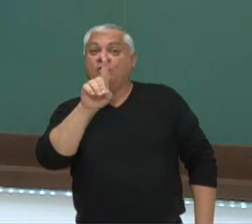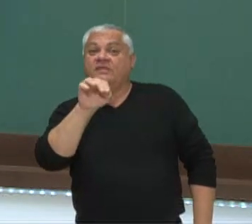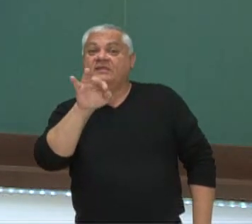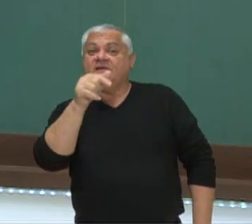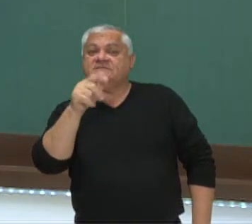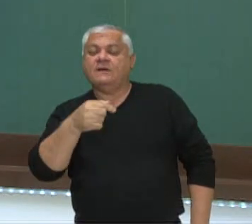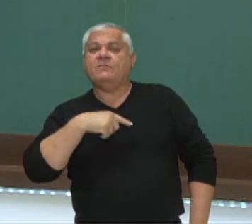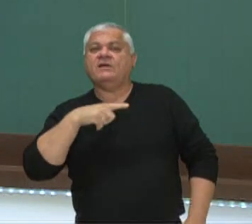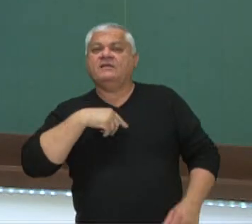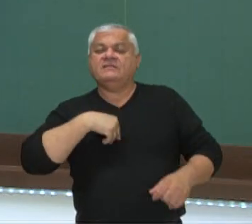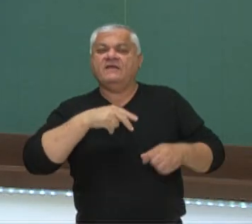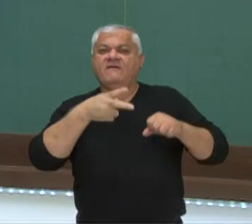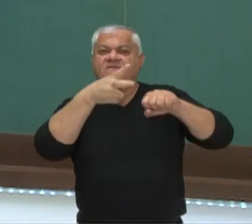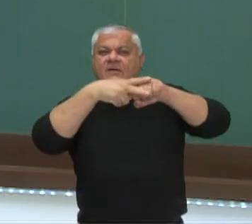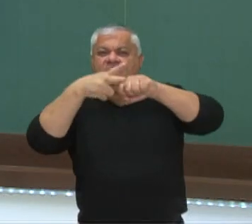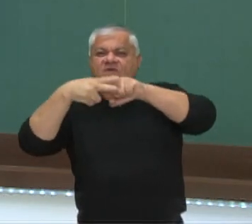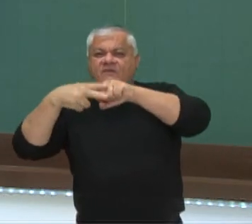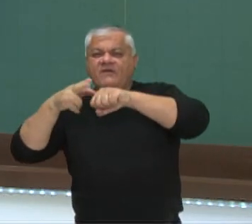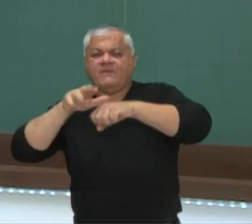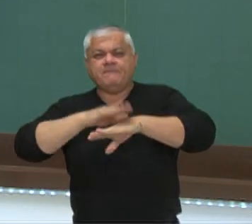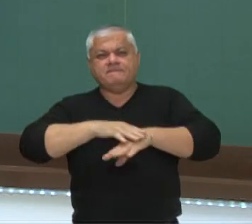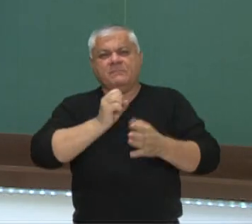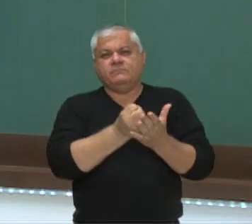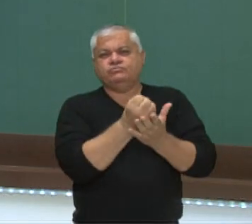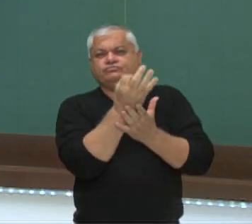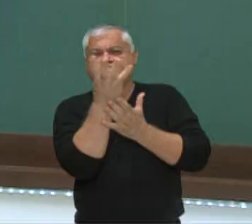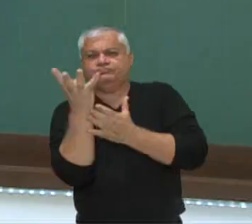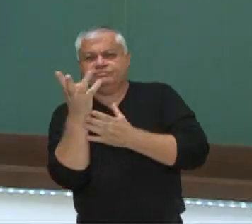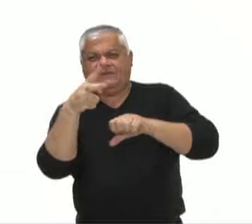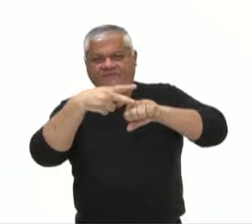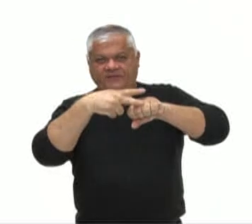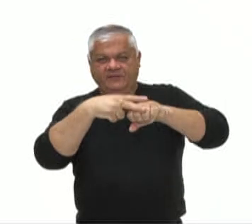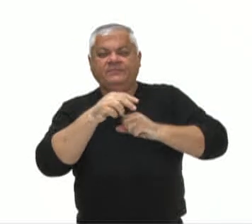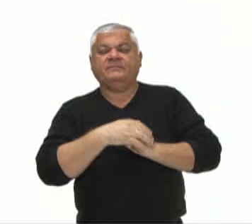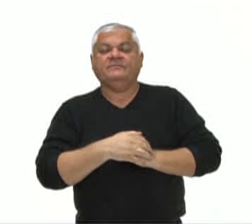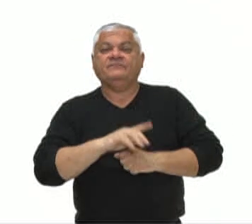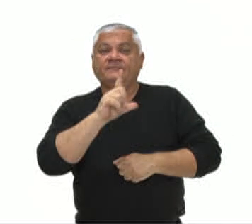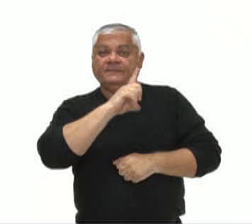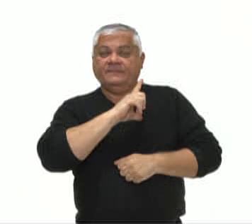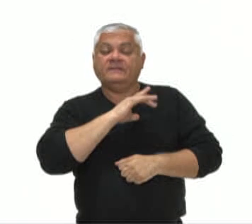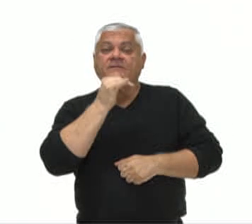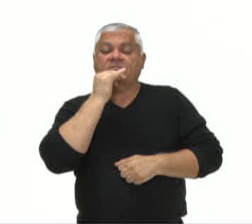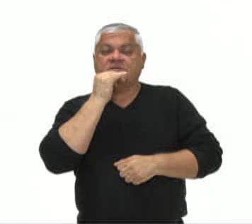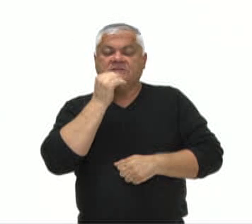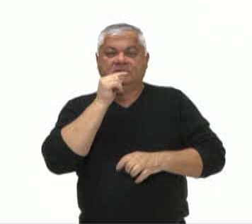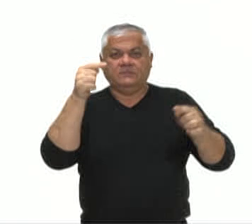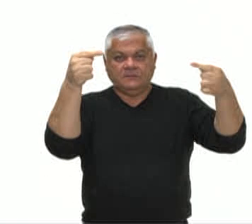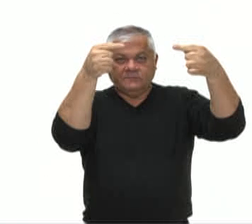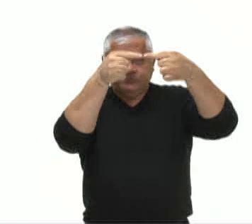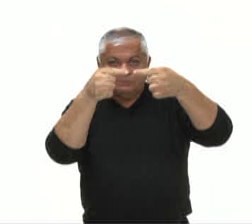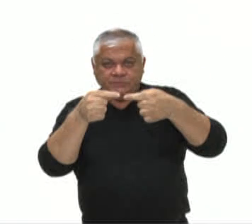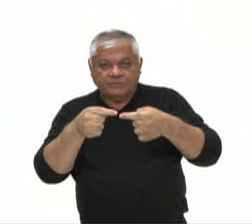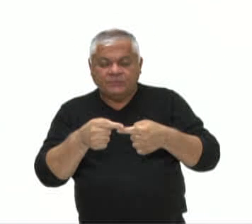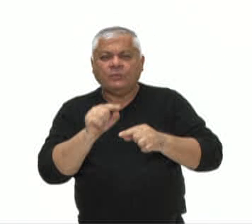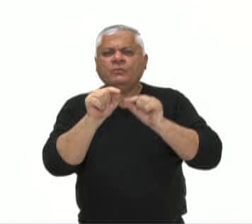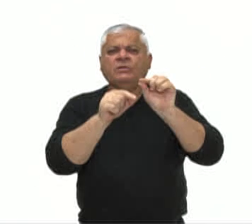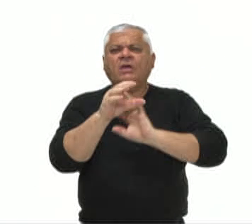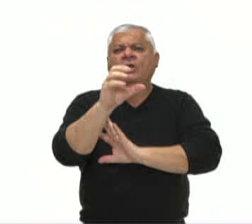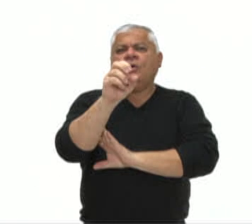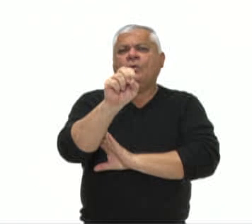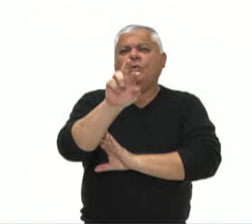oração, mais de um verbo. É aquele constituído por orações coordenadas. O que são as